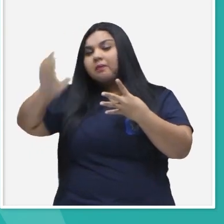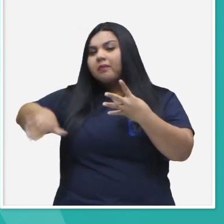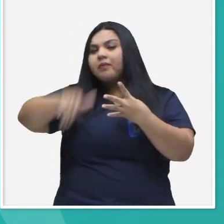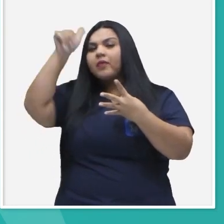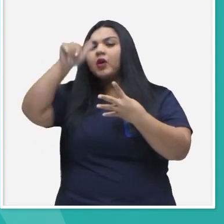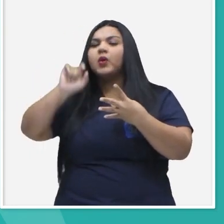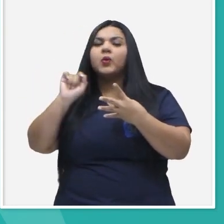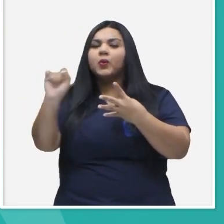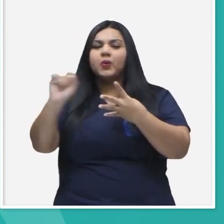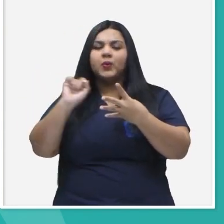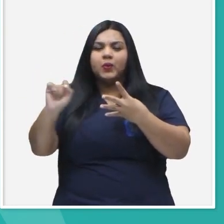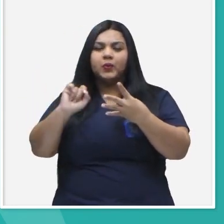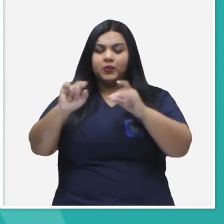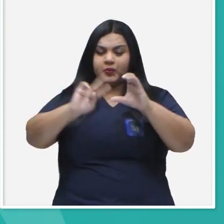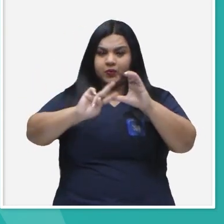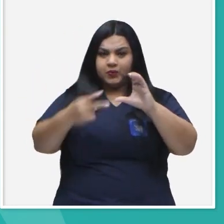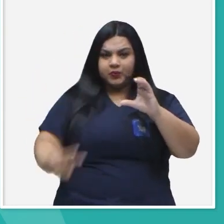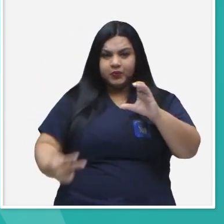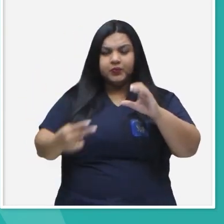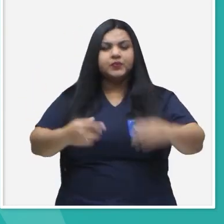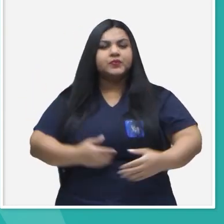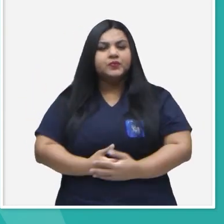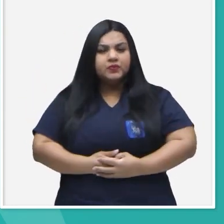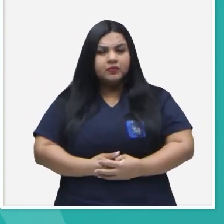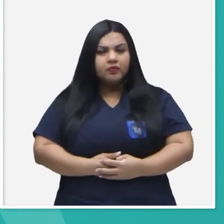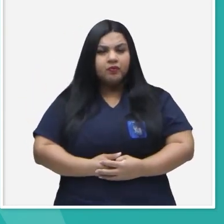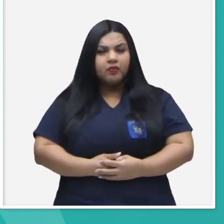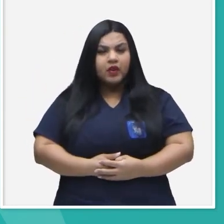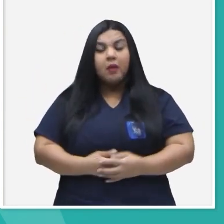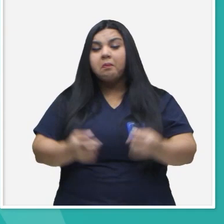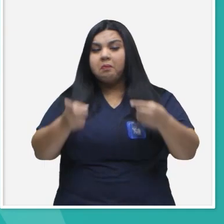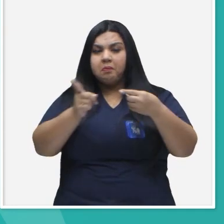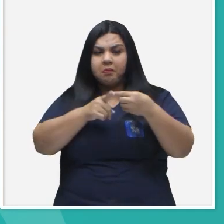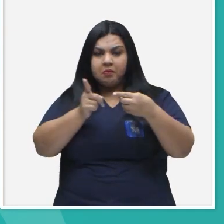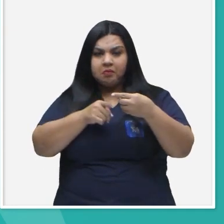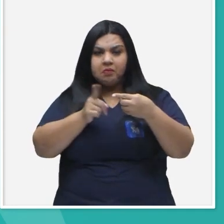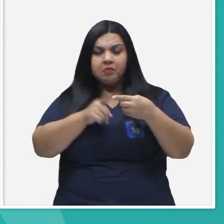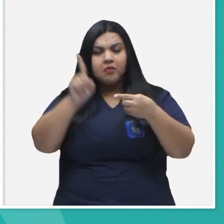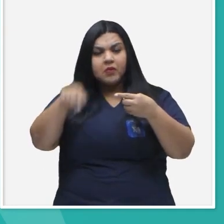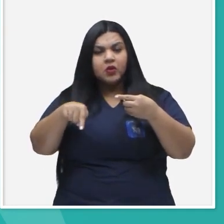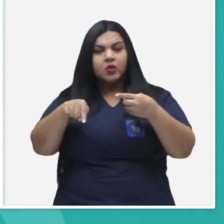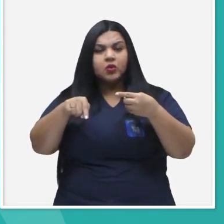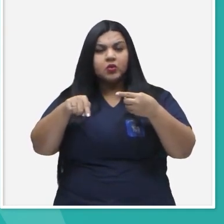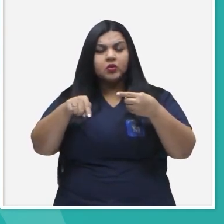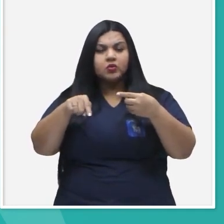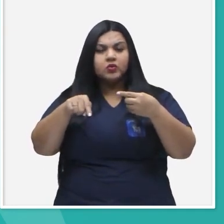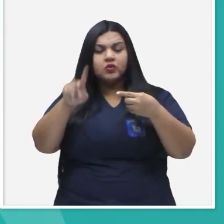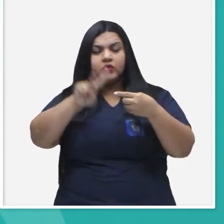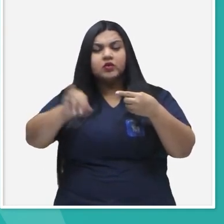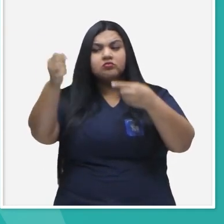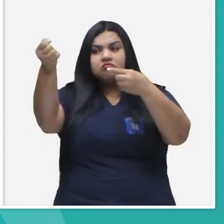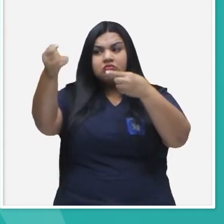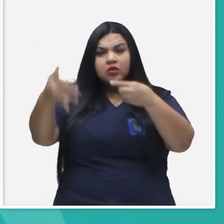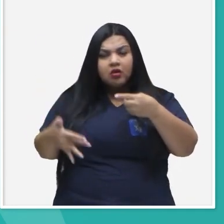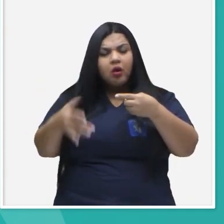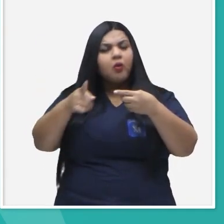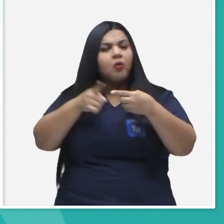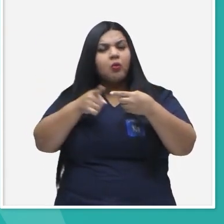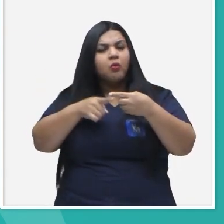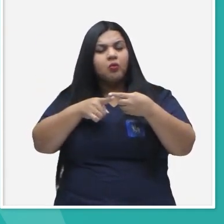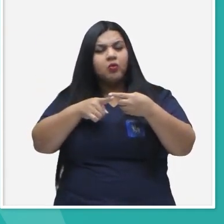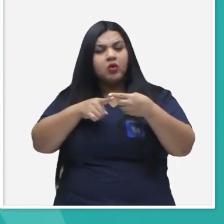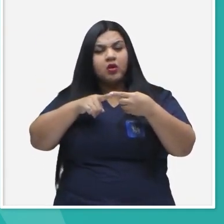justamente essa questão da classificação. Então a primeira classificação, ela vai nos falar a respeito